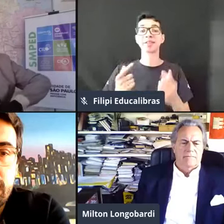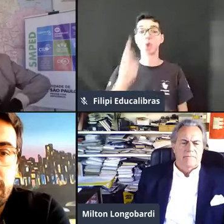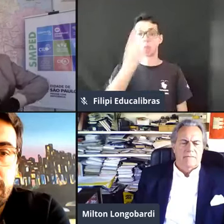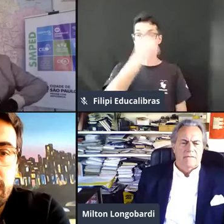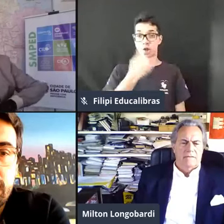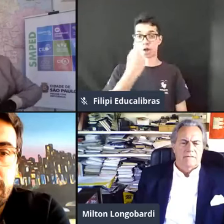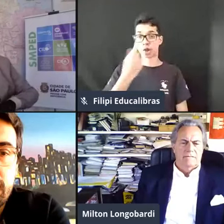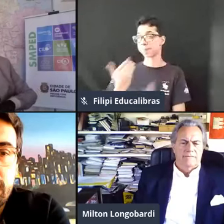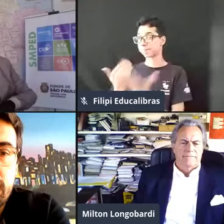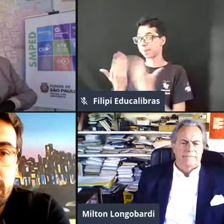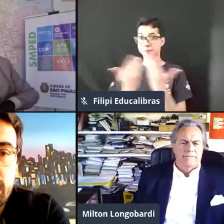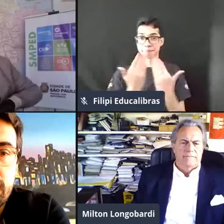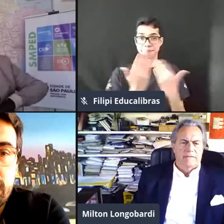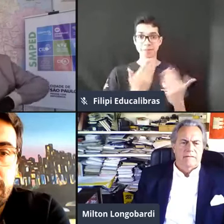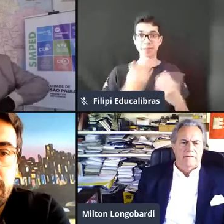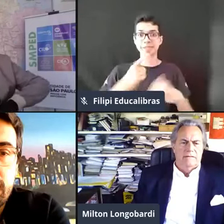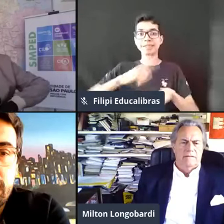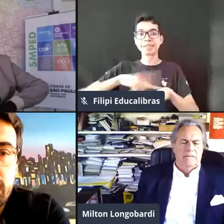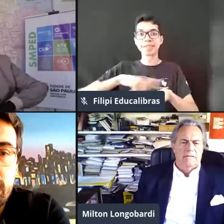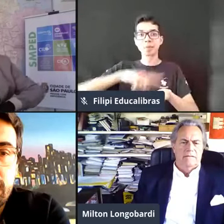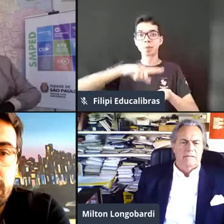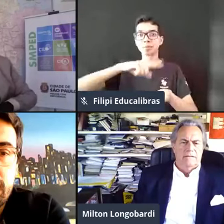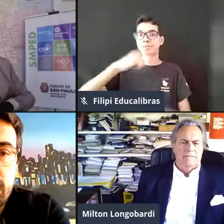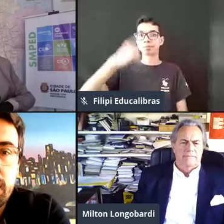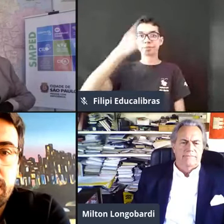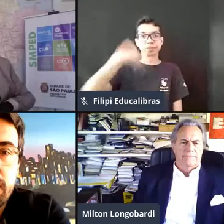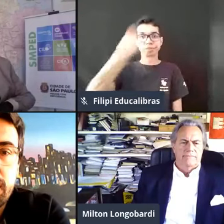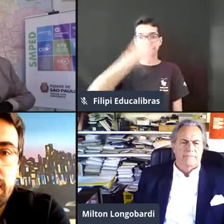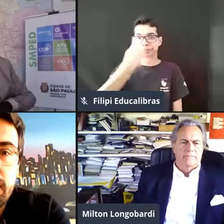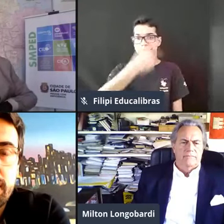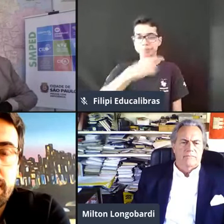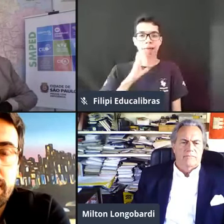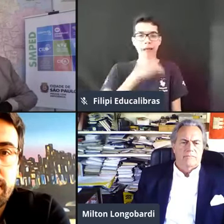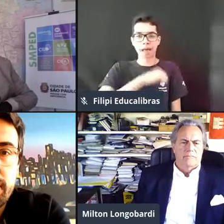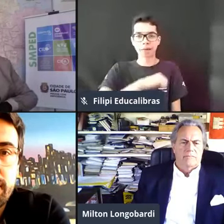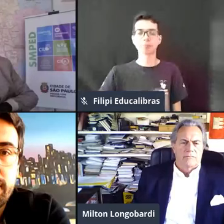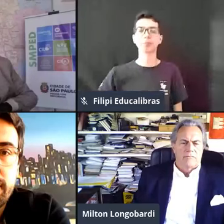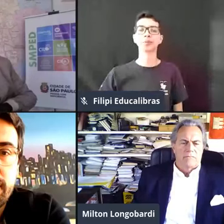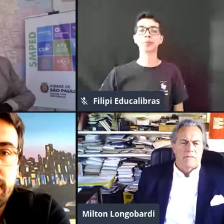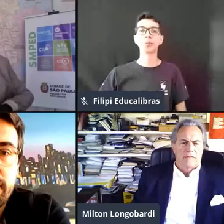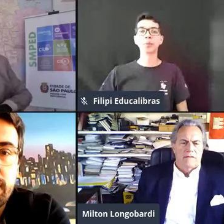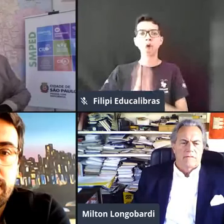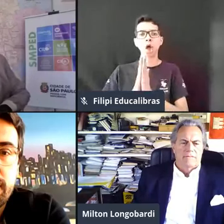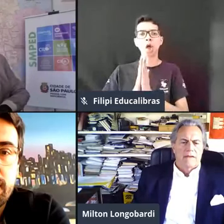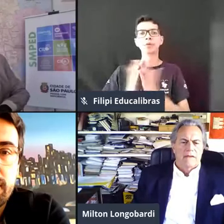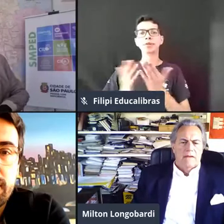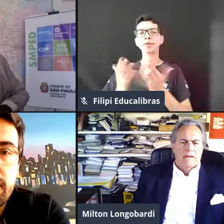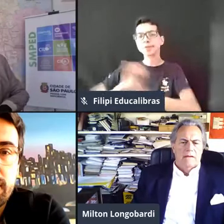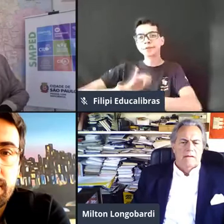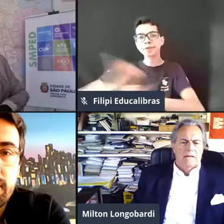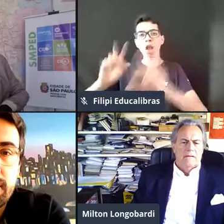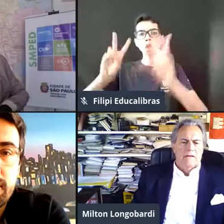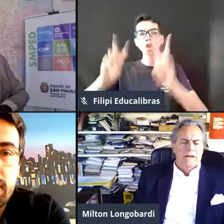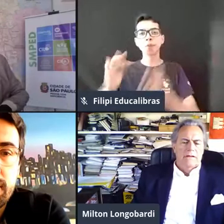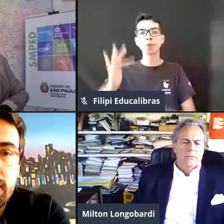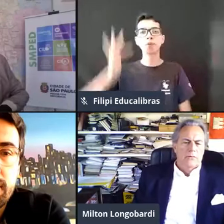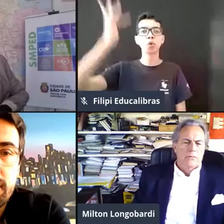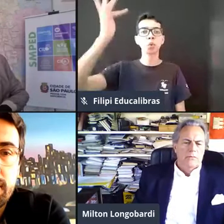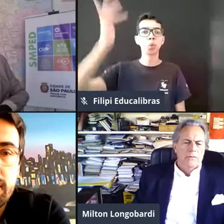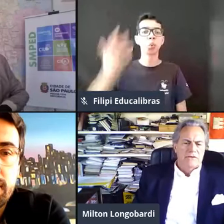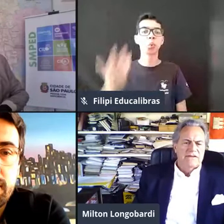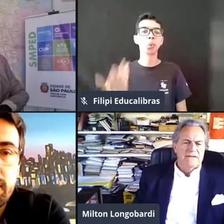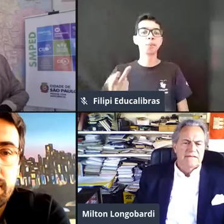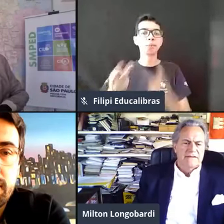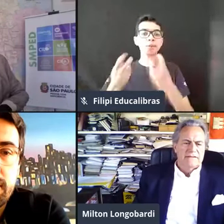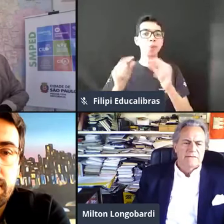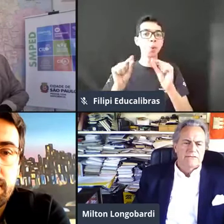os assuntos que nós falamos, né, dando uma perspectiva, inclusive, de futuro aí para a gente. Olha,